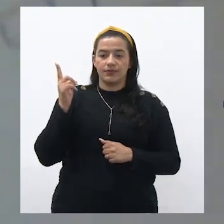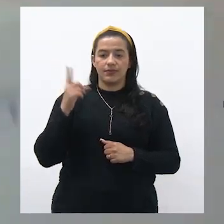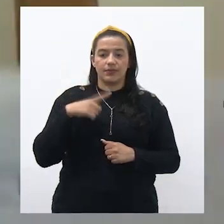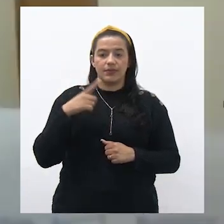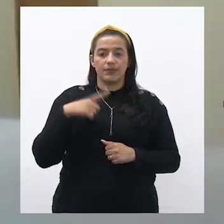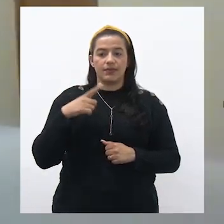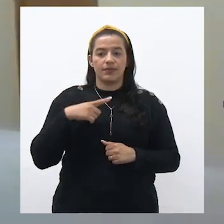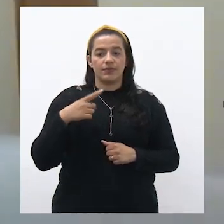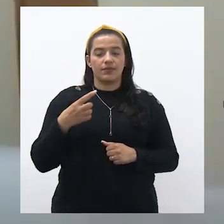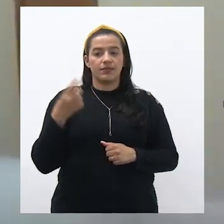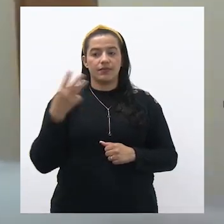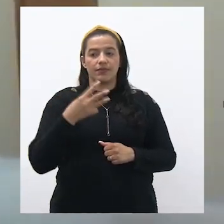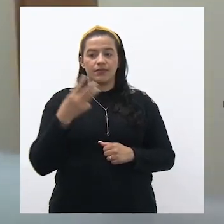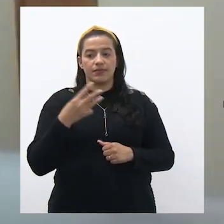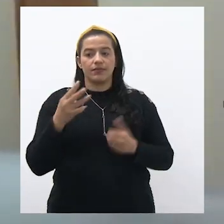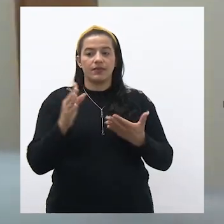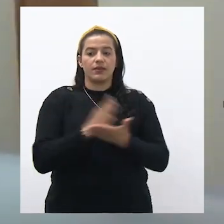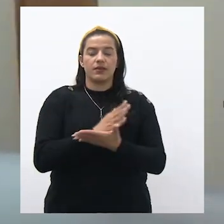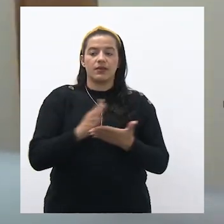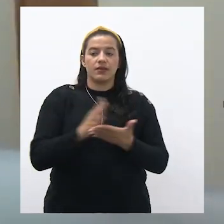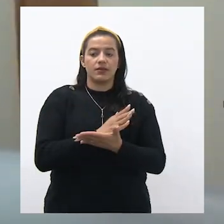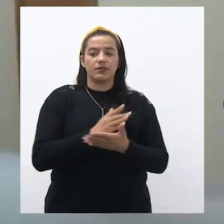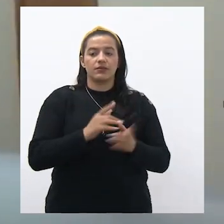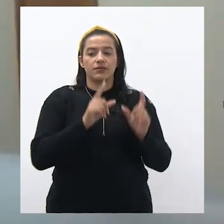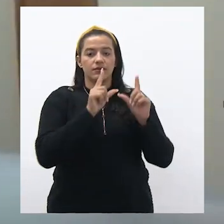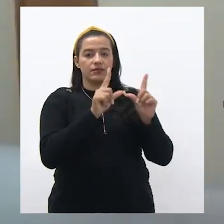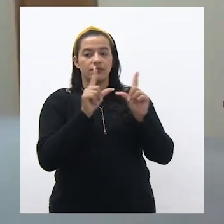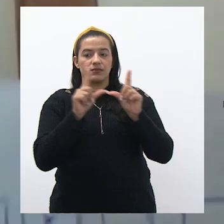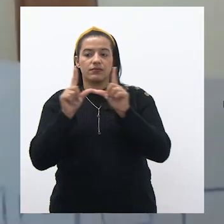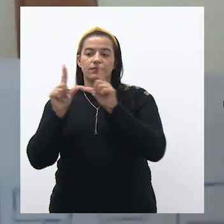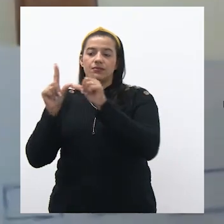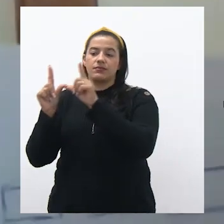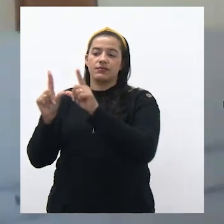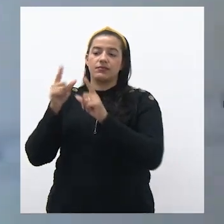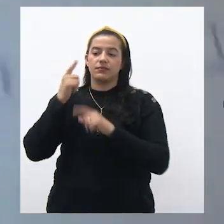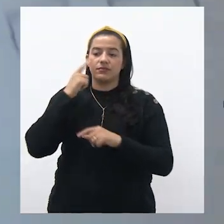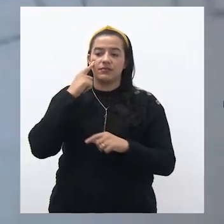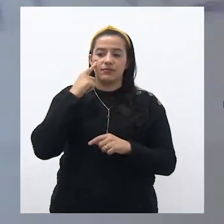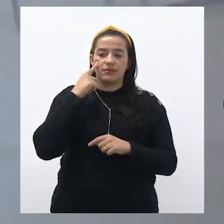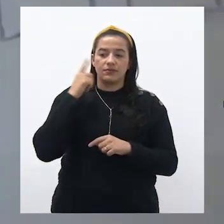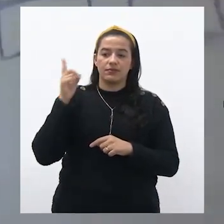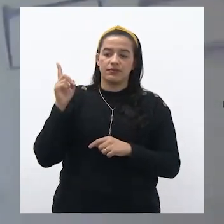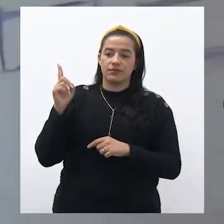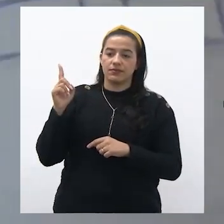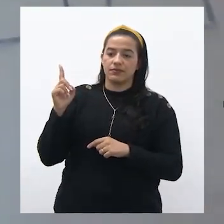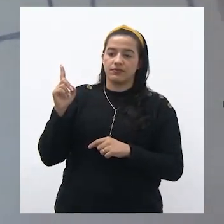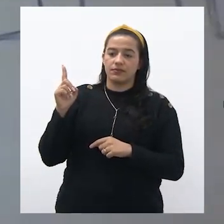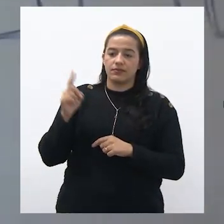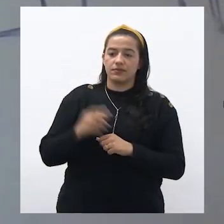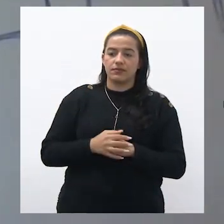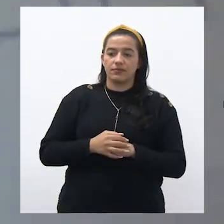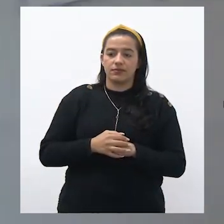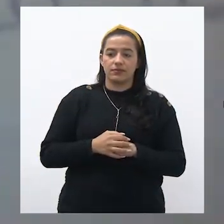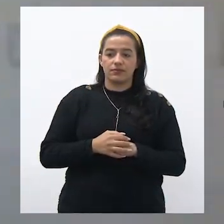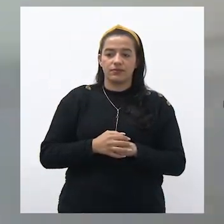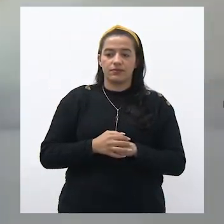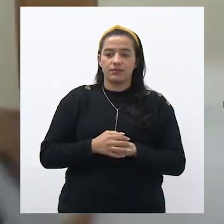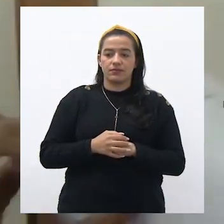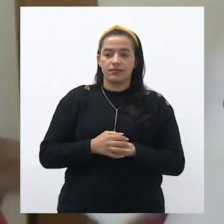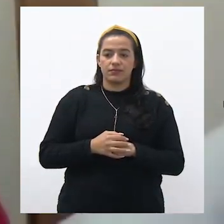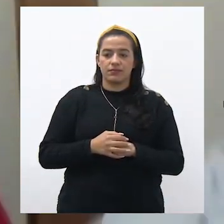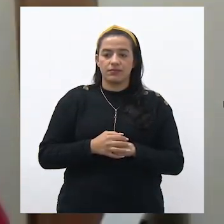Eu ia falar, porque alguns professores perguntaram como é que era para fazer. Eu não queria atrapalhar, era assim, gente, ó. Eu